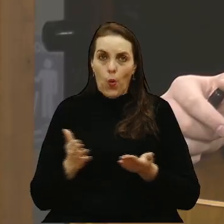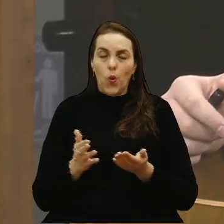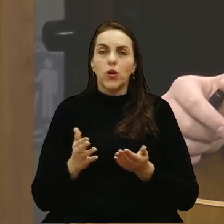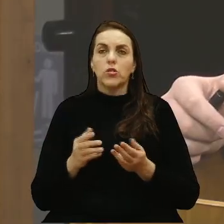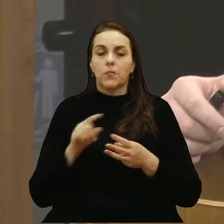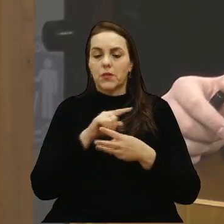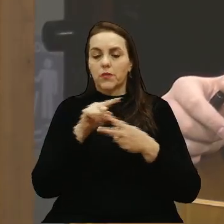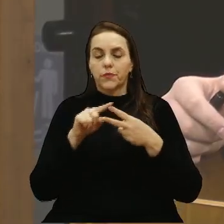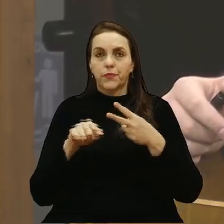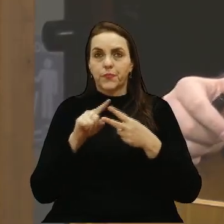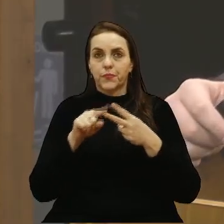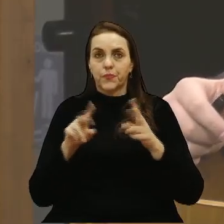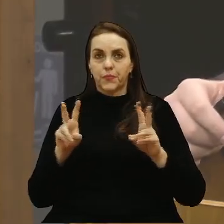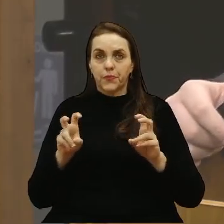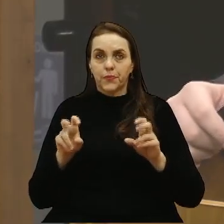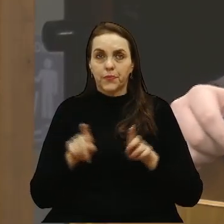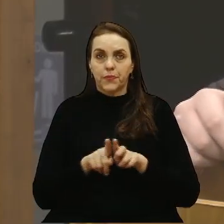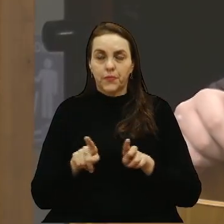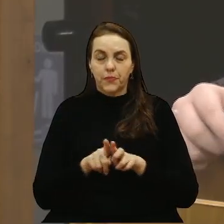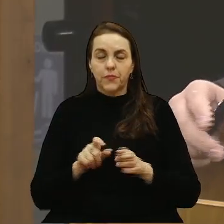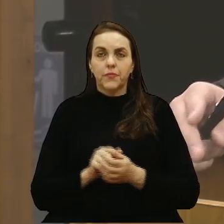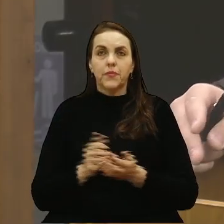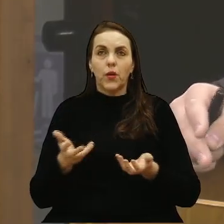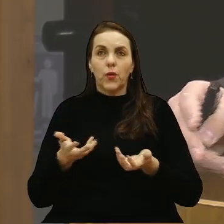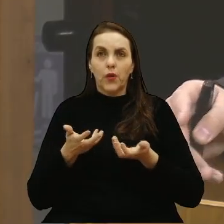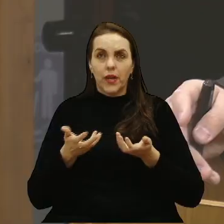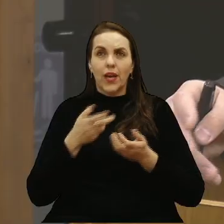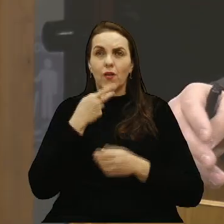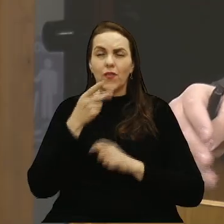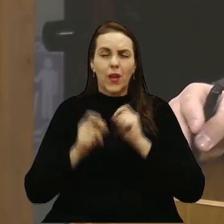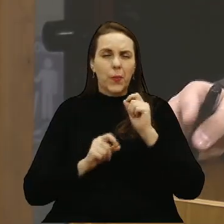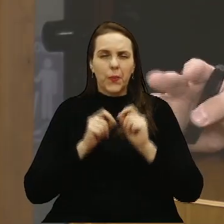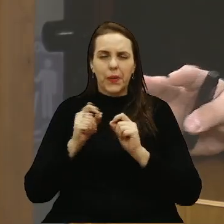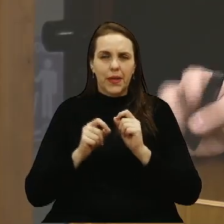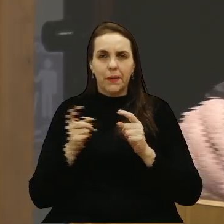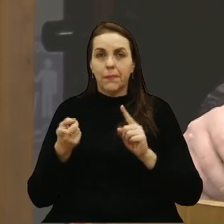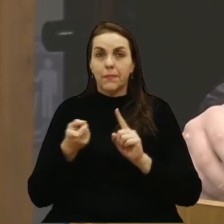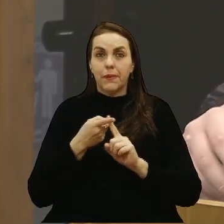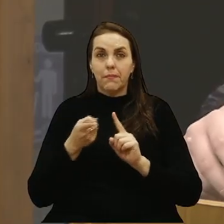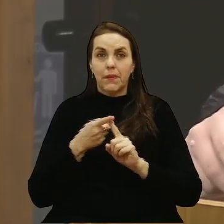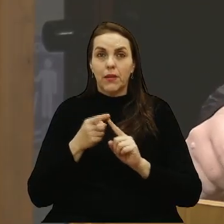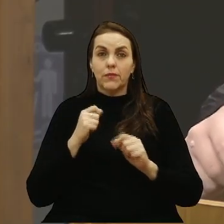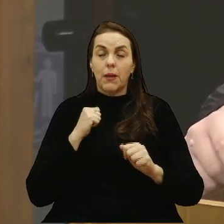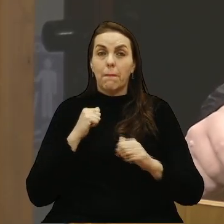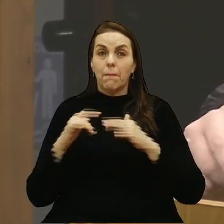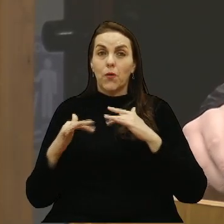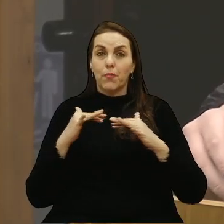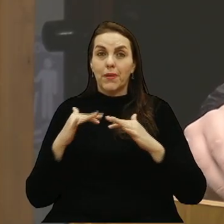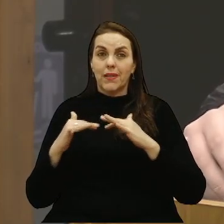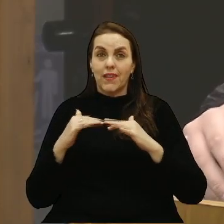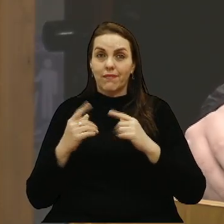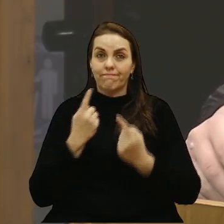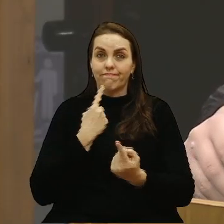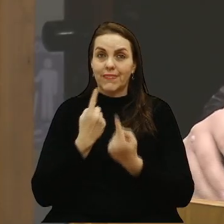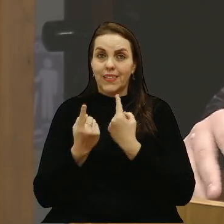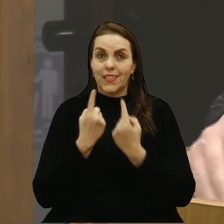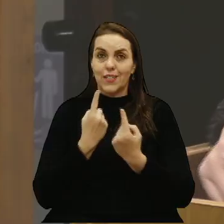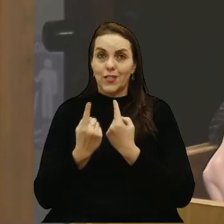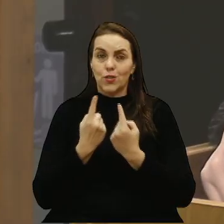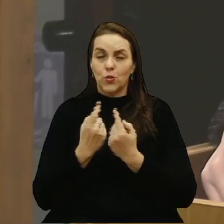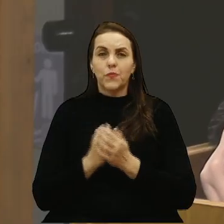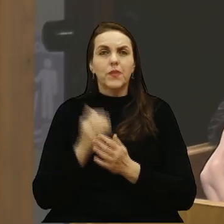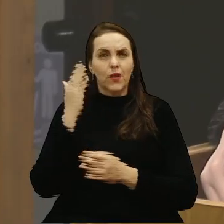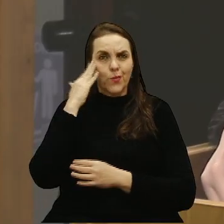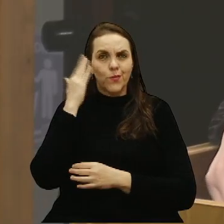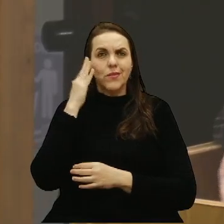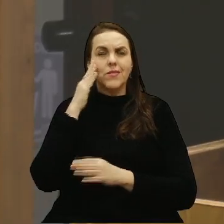2 assuntos e eu quero falar aqui, primeiramente, da questão de mobilidade, do trânsito da nossa cidade, que sei que é uma